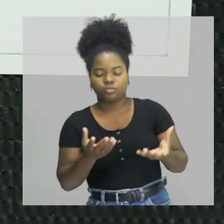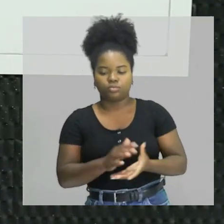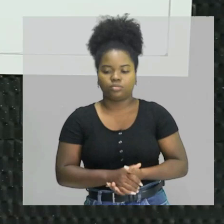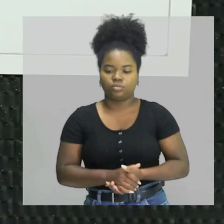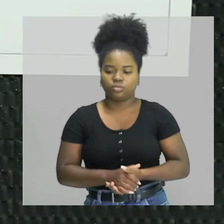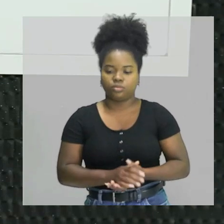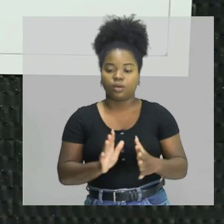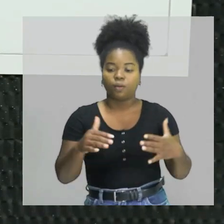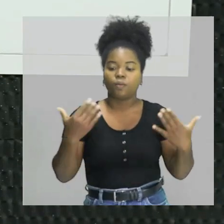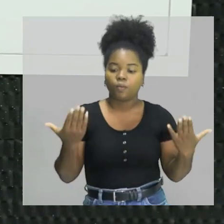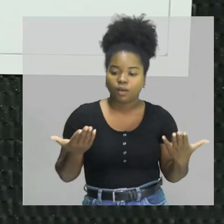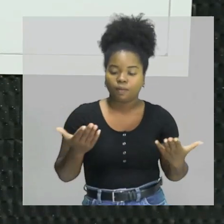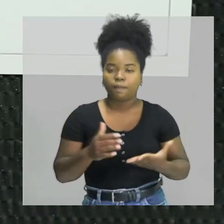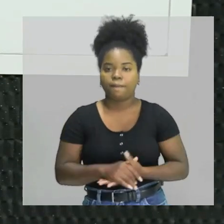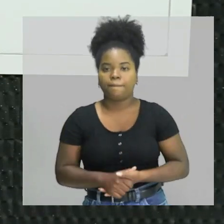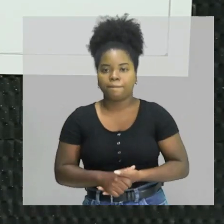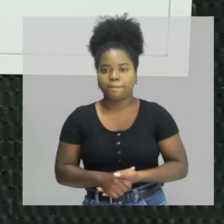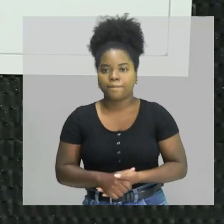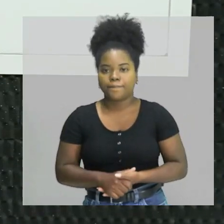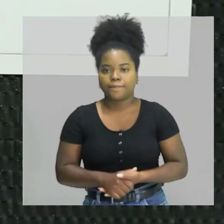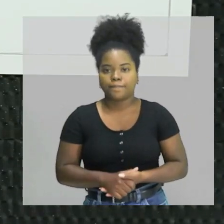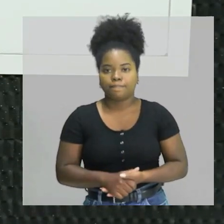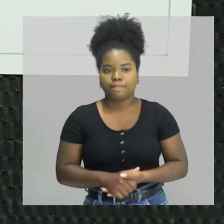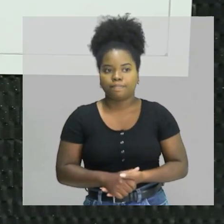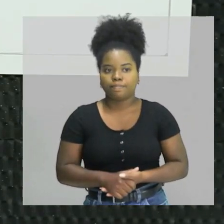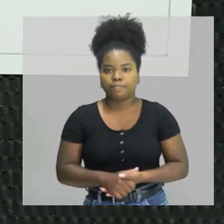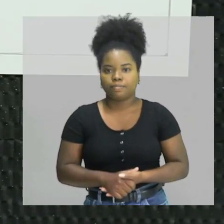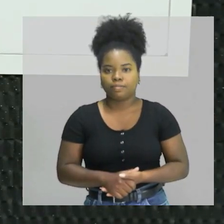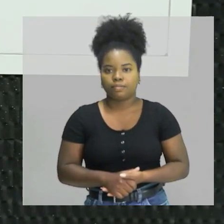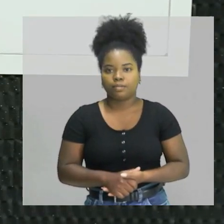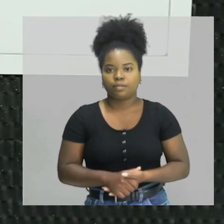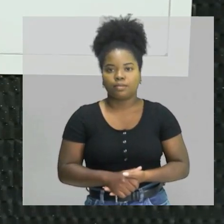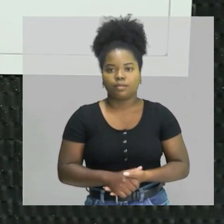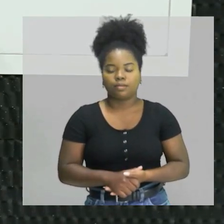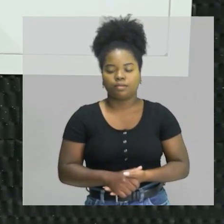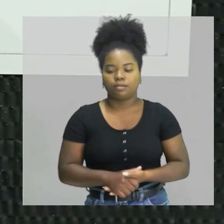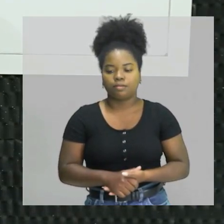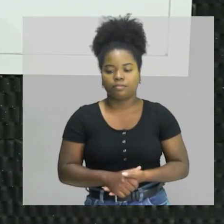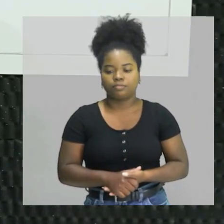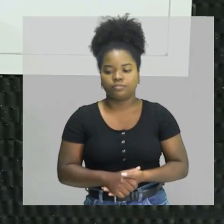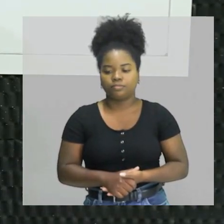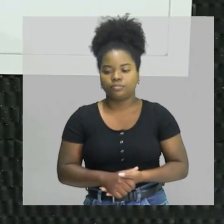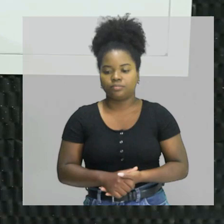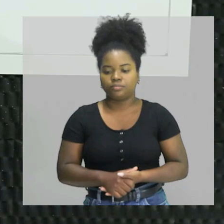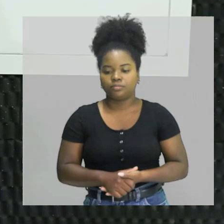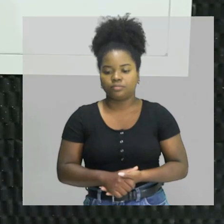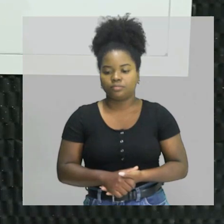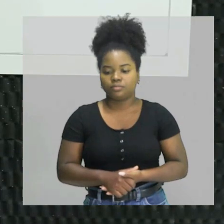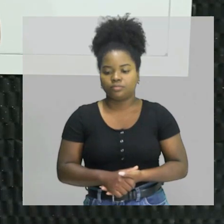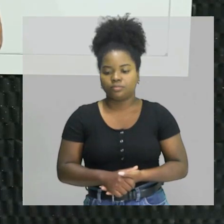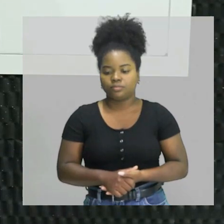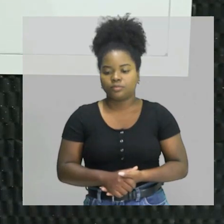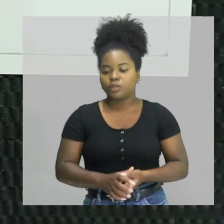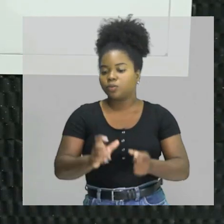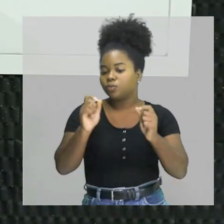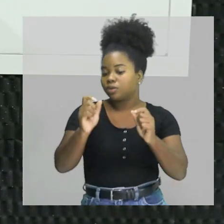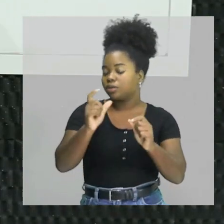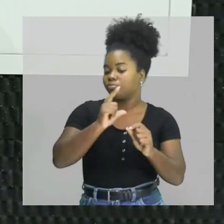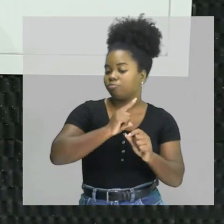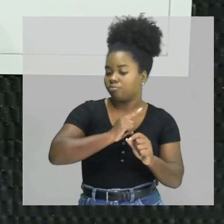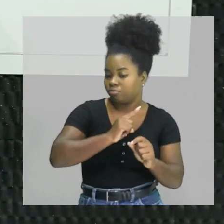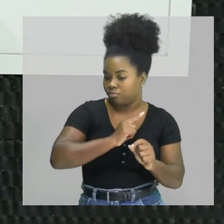essa altura aqui, ó, do viaduto, do solo até o viaduto. Vamos ver, turma, o que eu